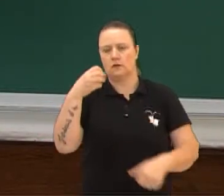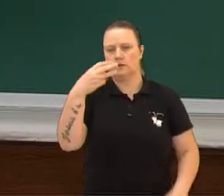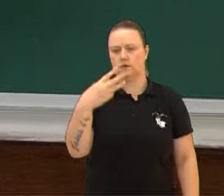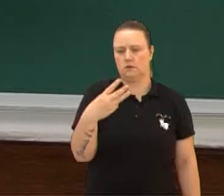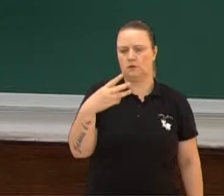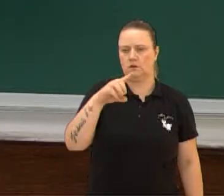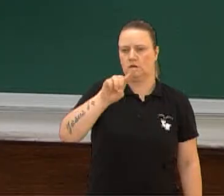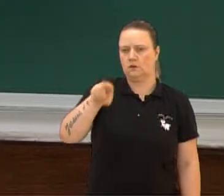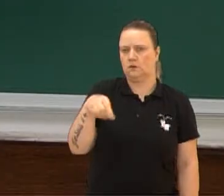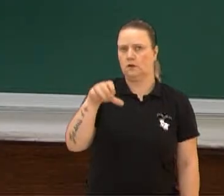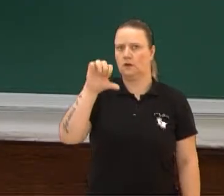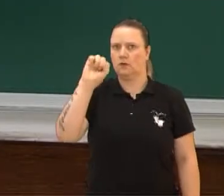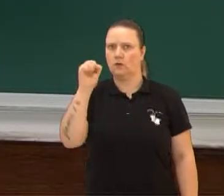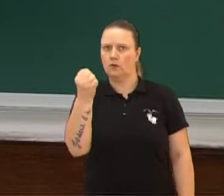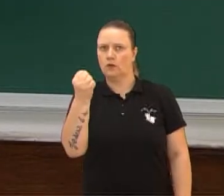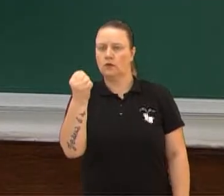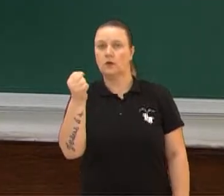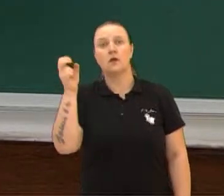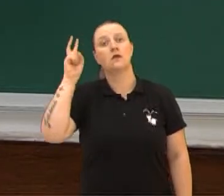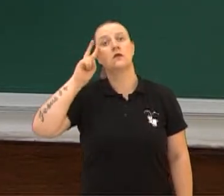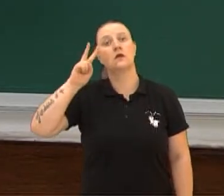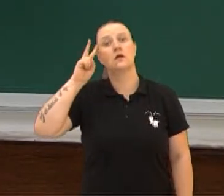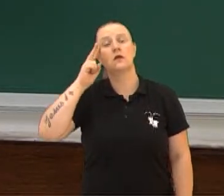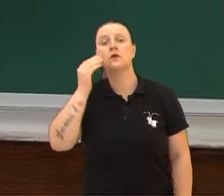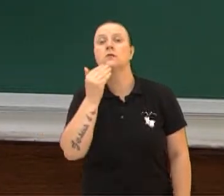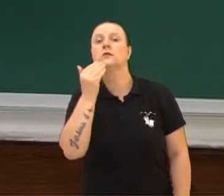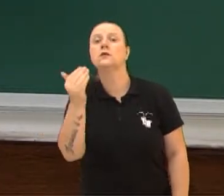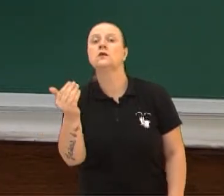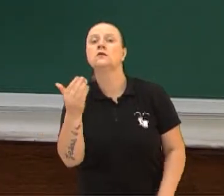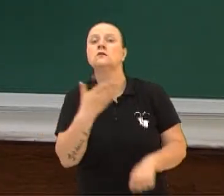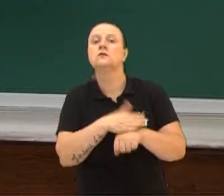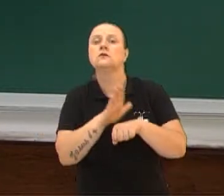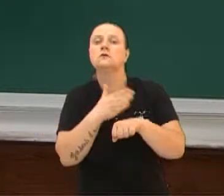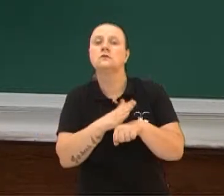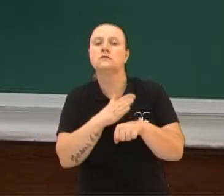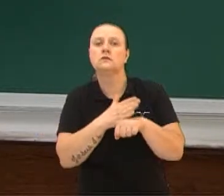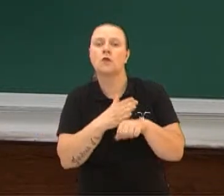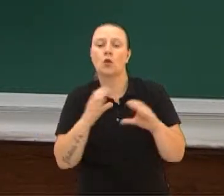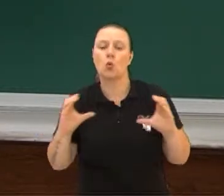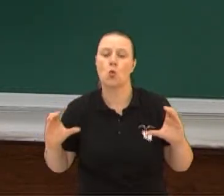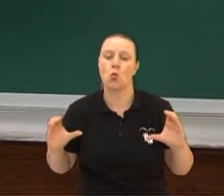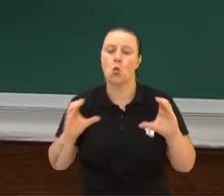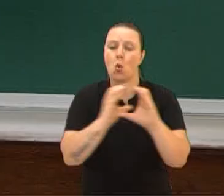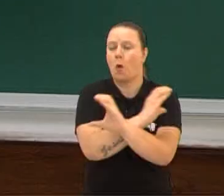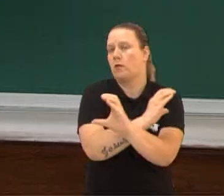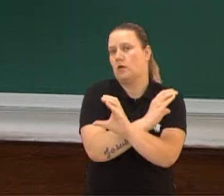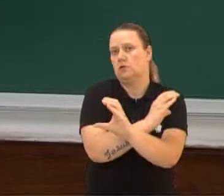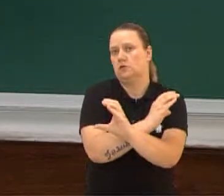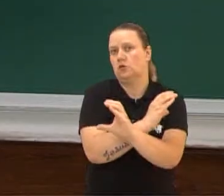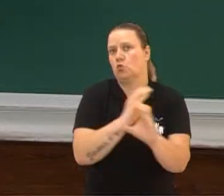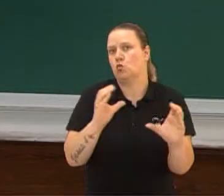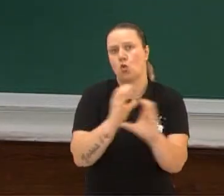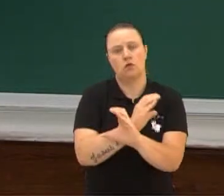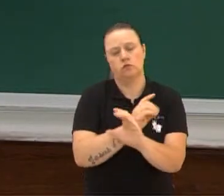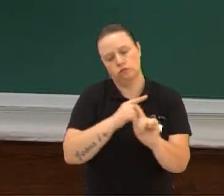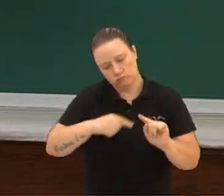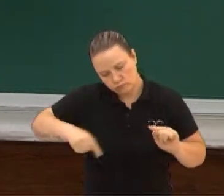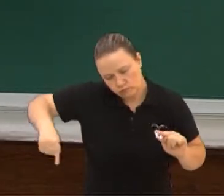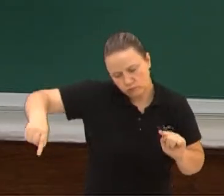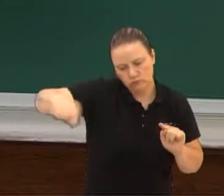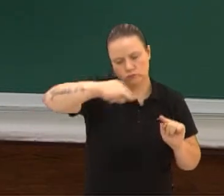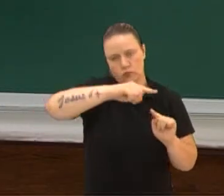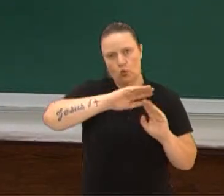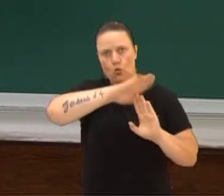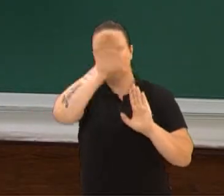39,8 voltas. Mas lembra que o exercício pede que sejam voltas completas. Então,